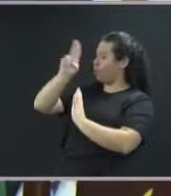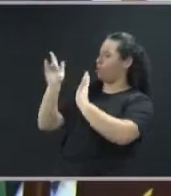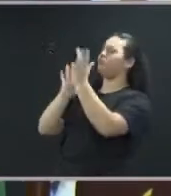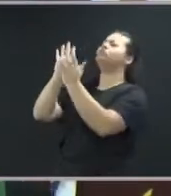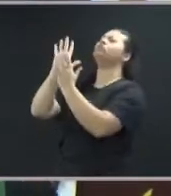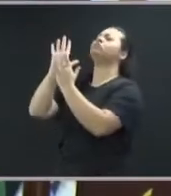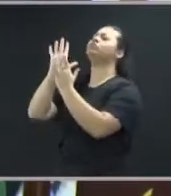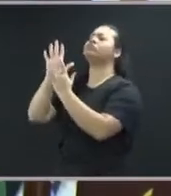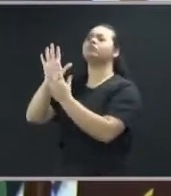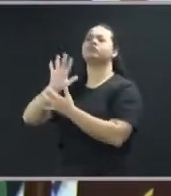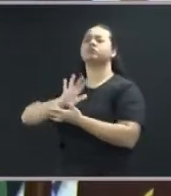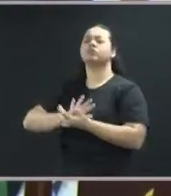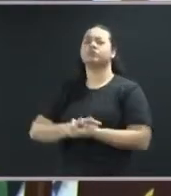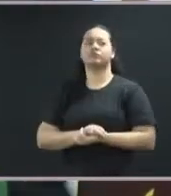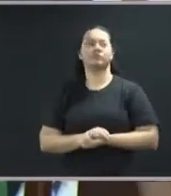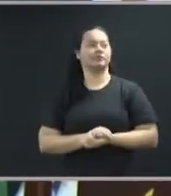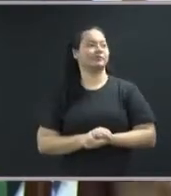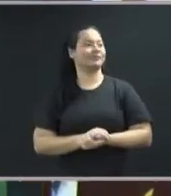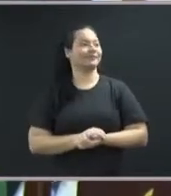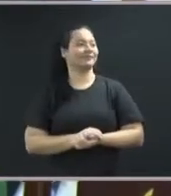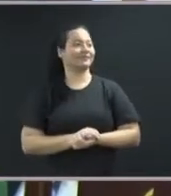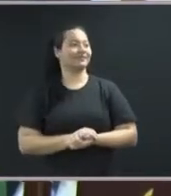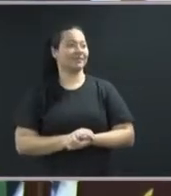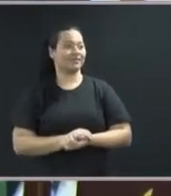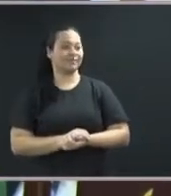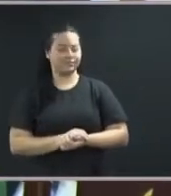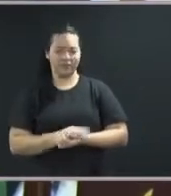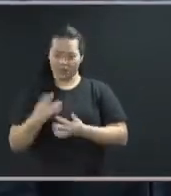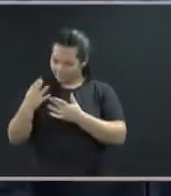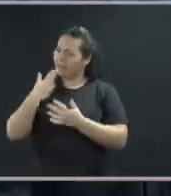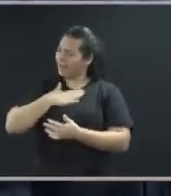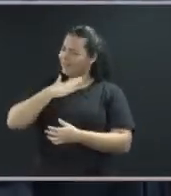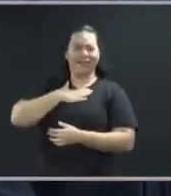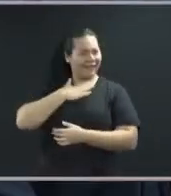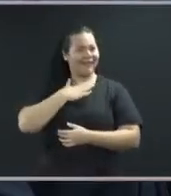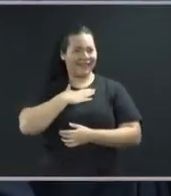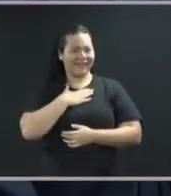Meu irmão, faz igual eu fiz lá, rapaz.